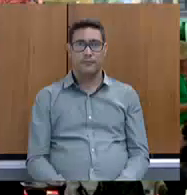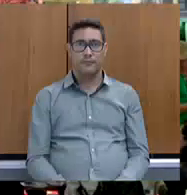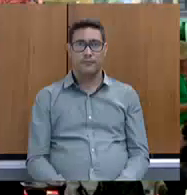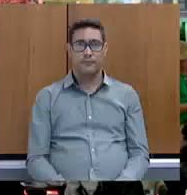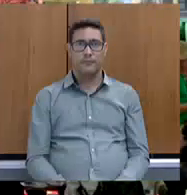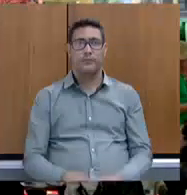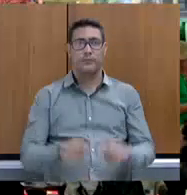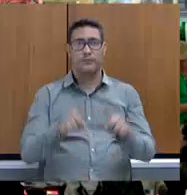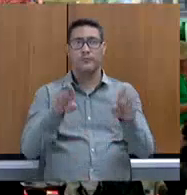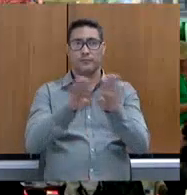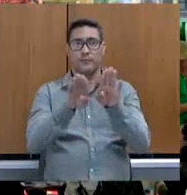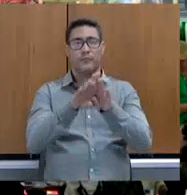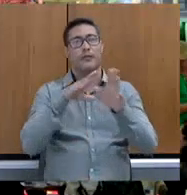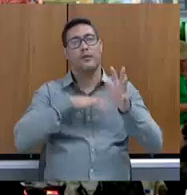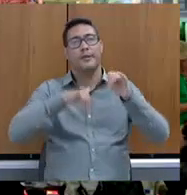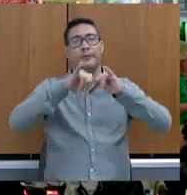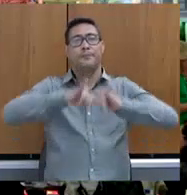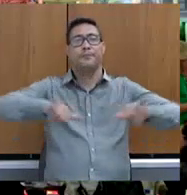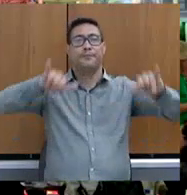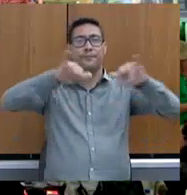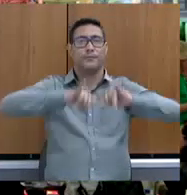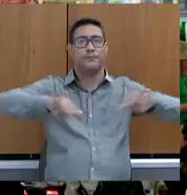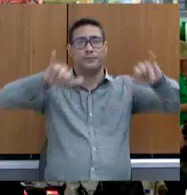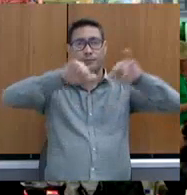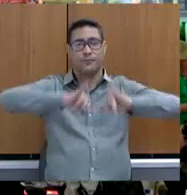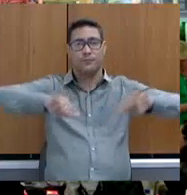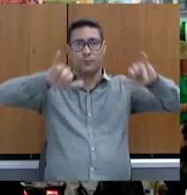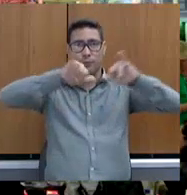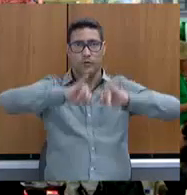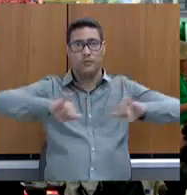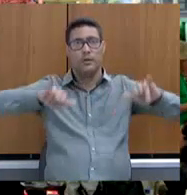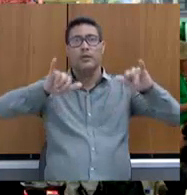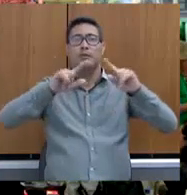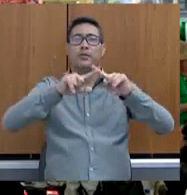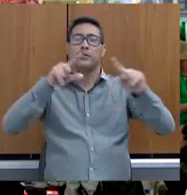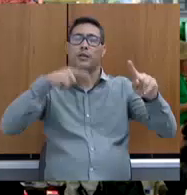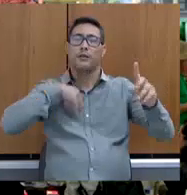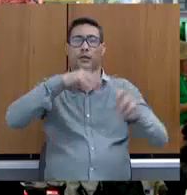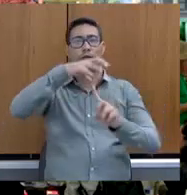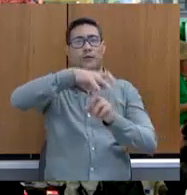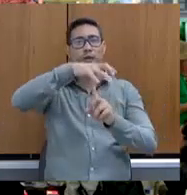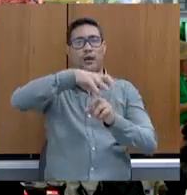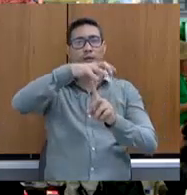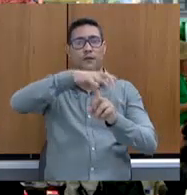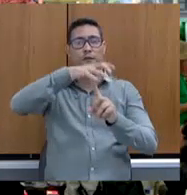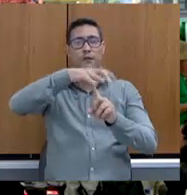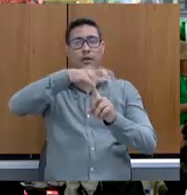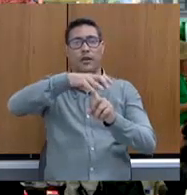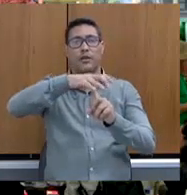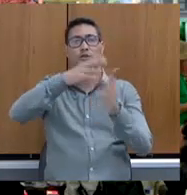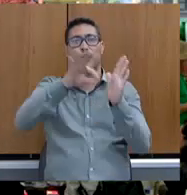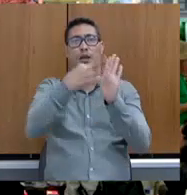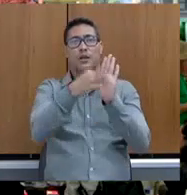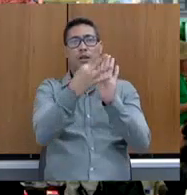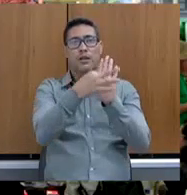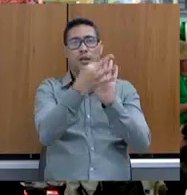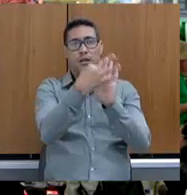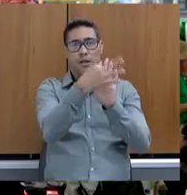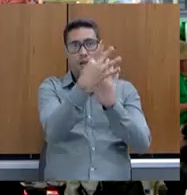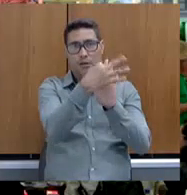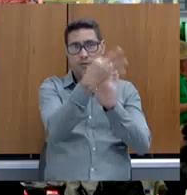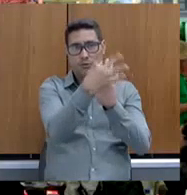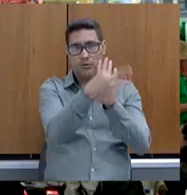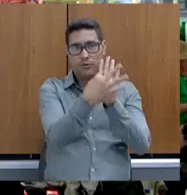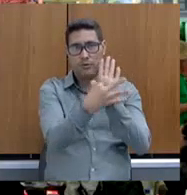o marketing né acho que a gente está fazendo o marketing desde a feira de artesanato até As feiras né nós